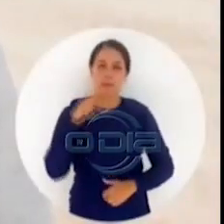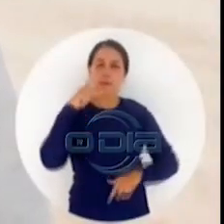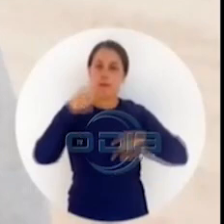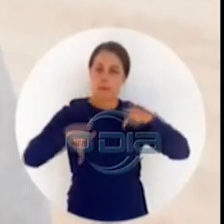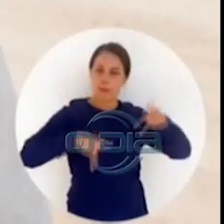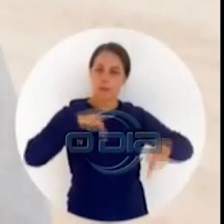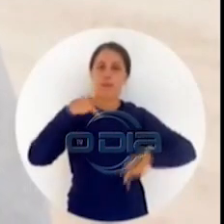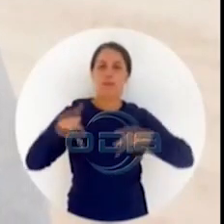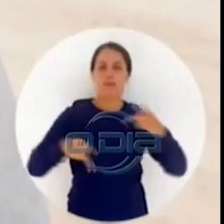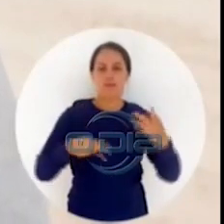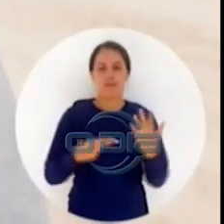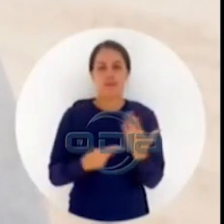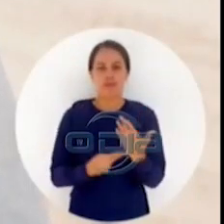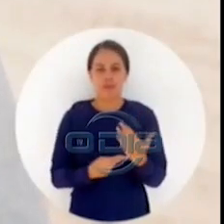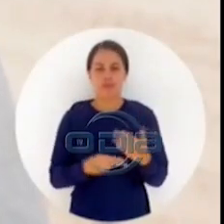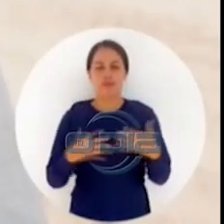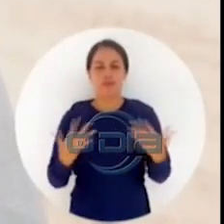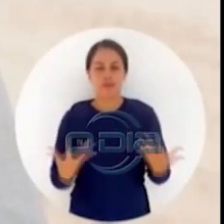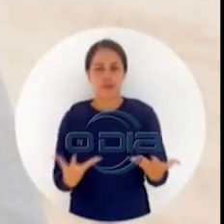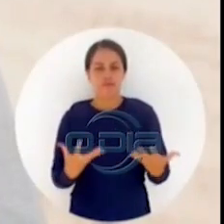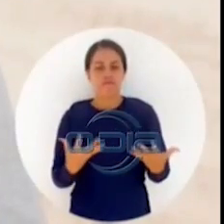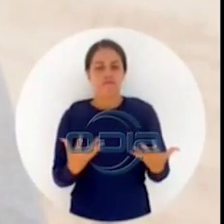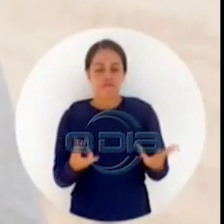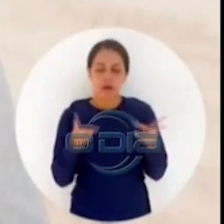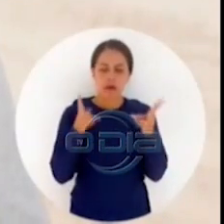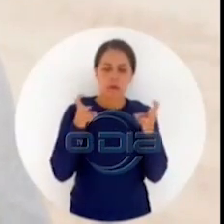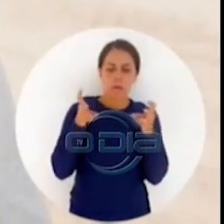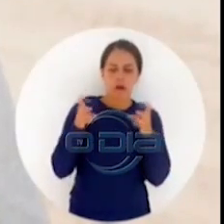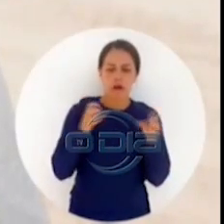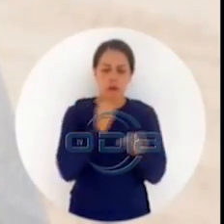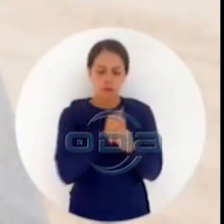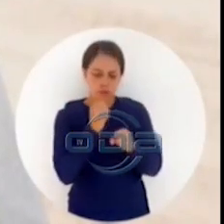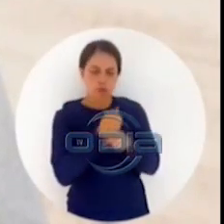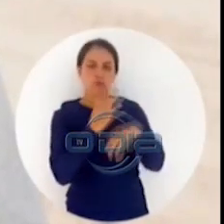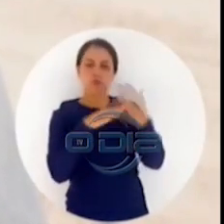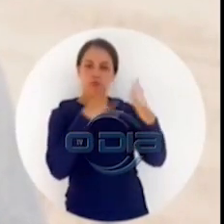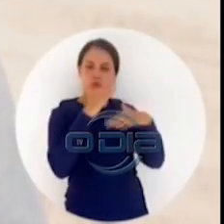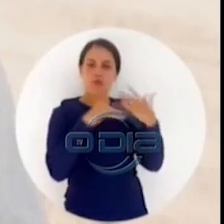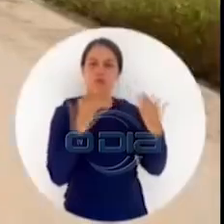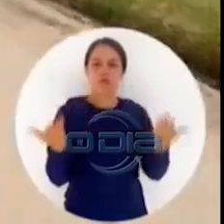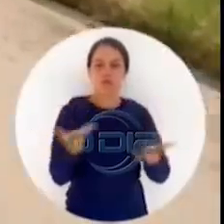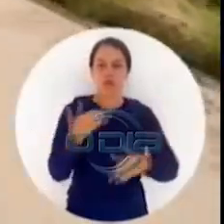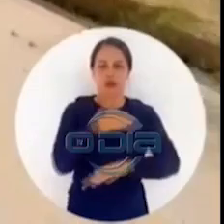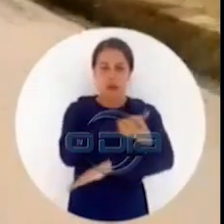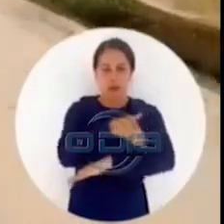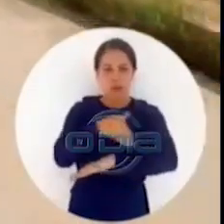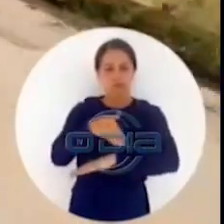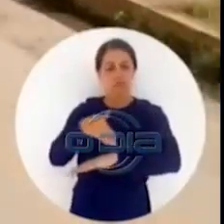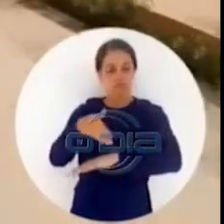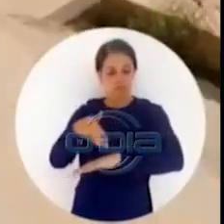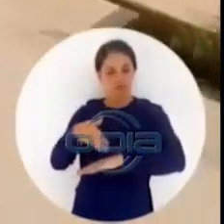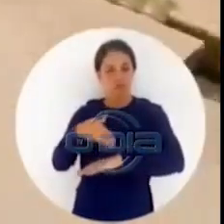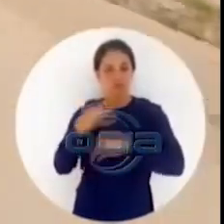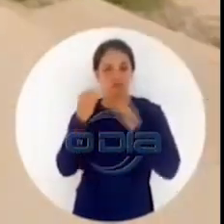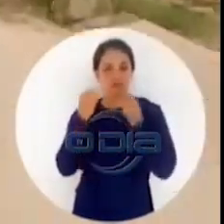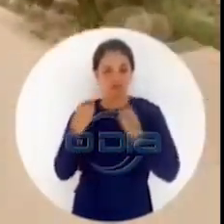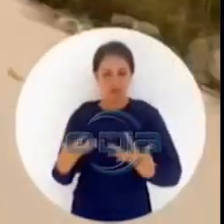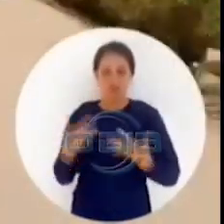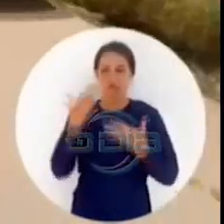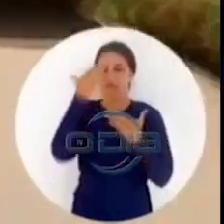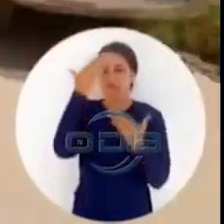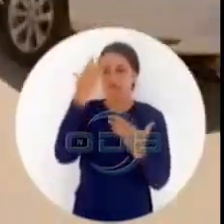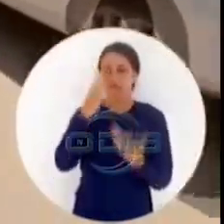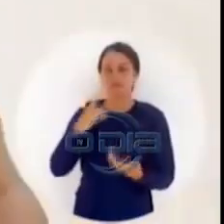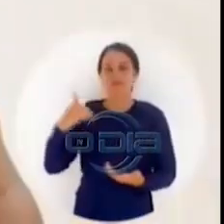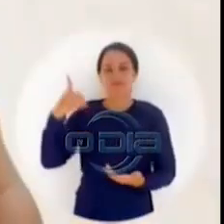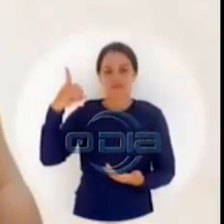um benefício que vai servir para toda a população. E eu estou vendo as obras andando. Agora a rua aqui para vir no